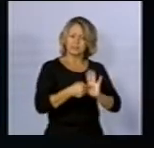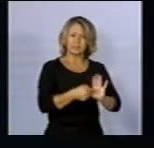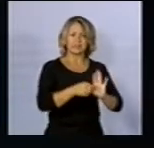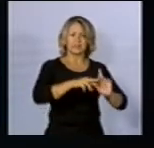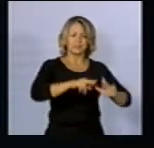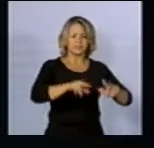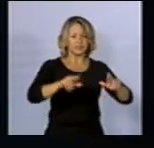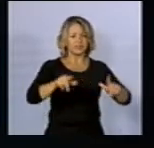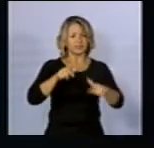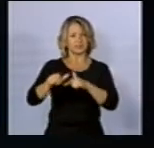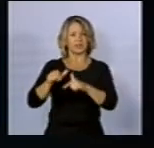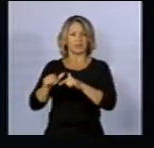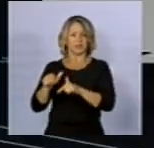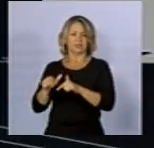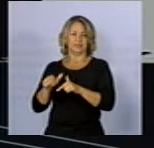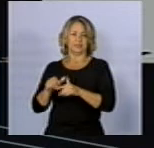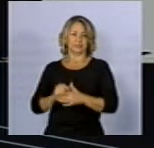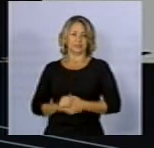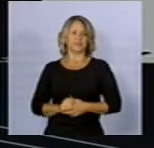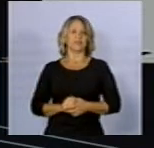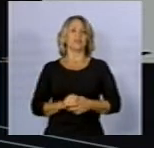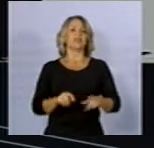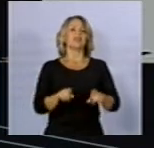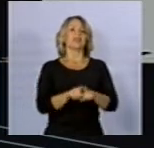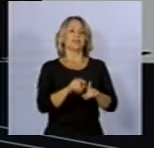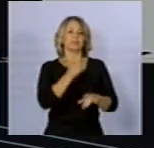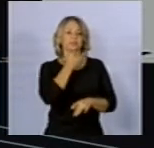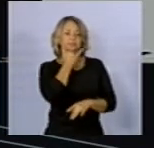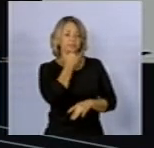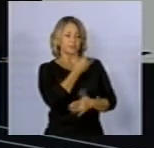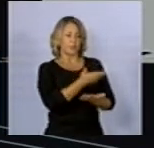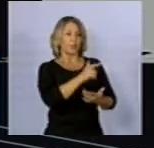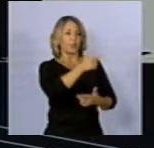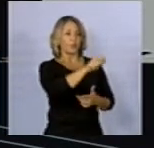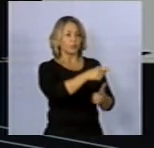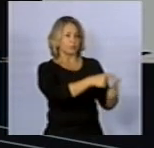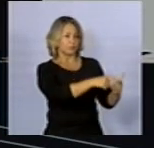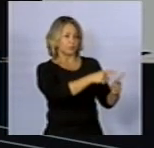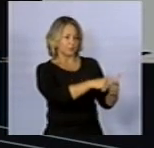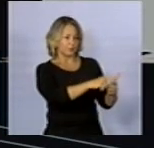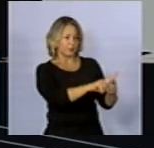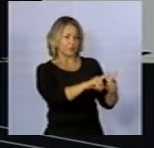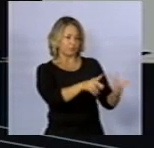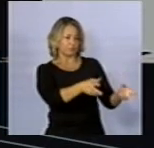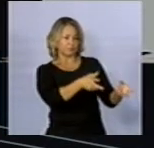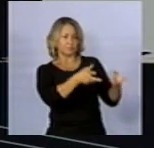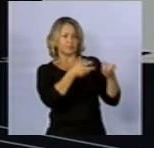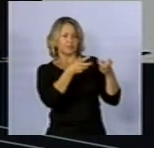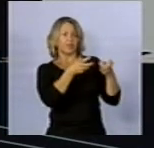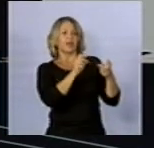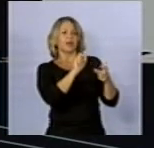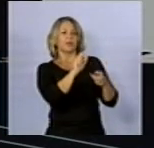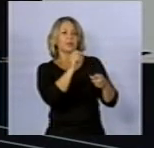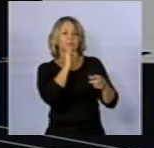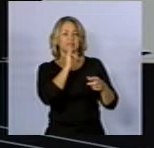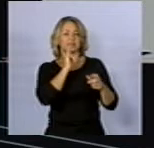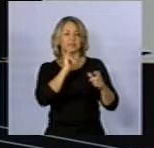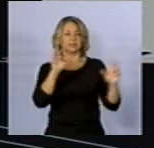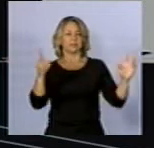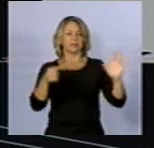diferentes trabalhos. Uma outra coisa que me chamou a atenção foi o fato de, na tela,